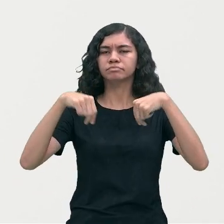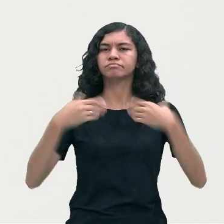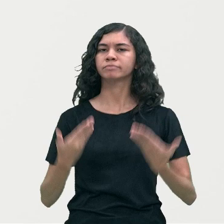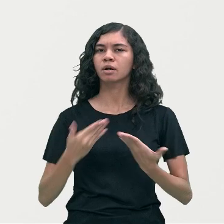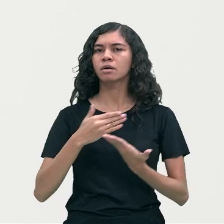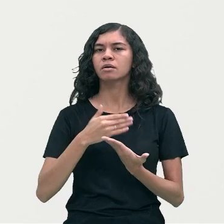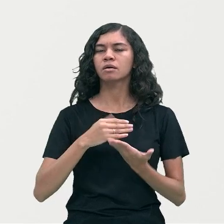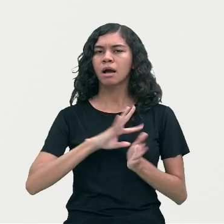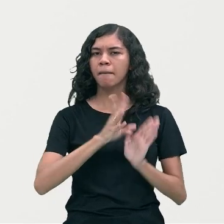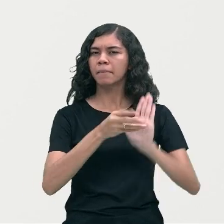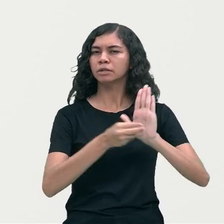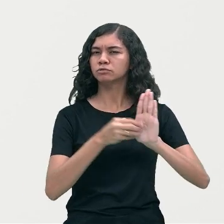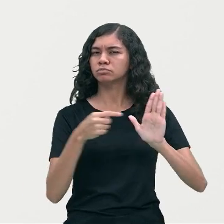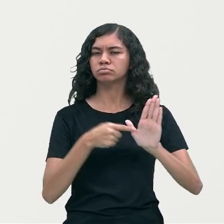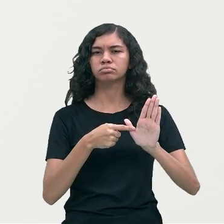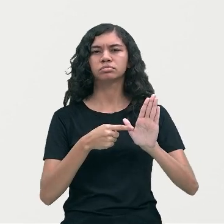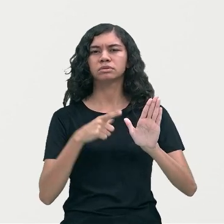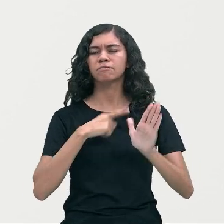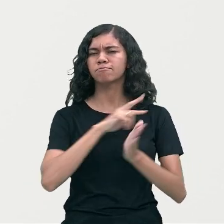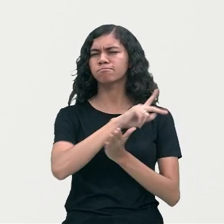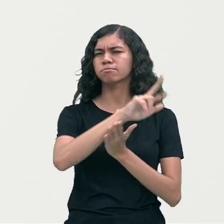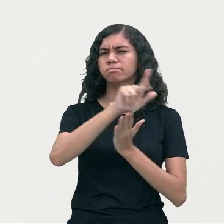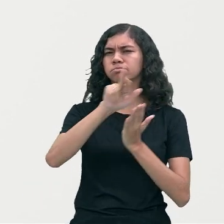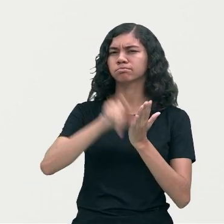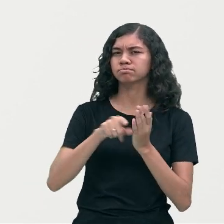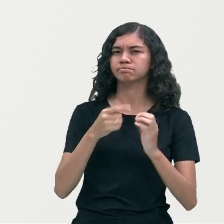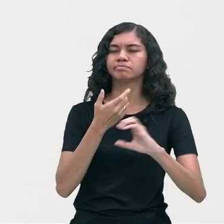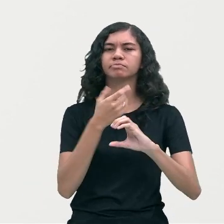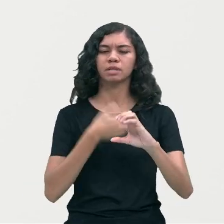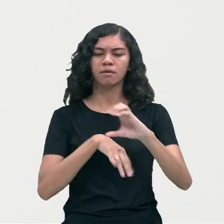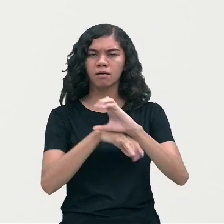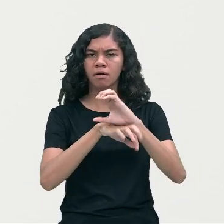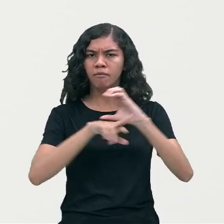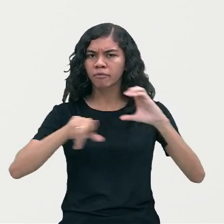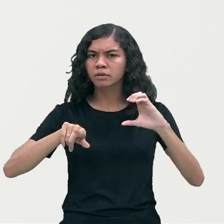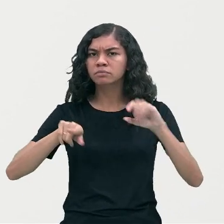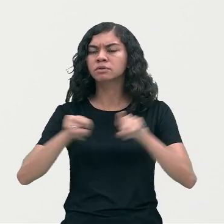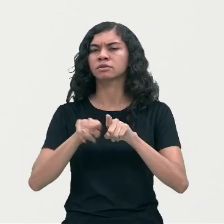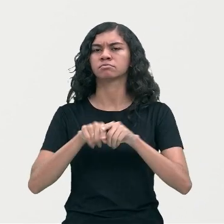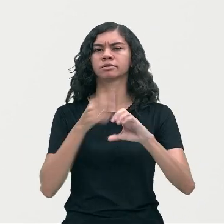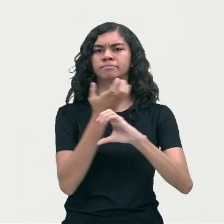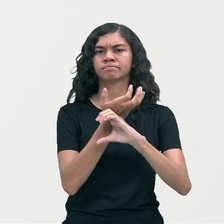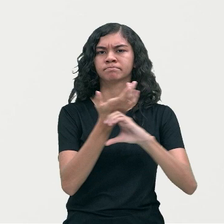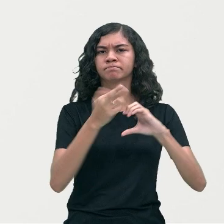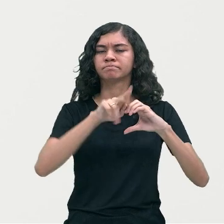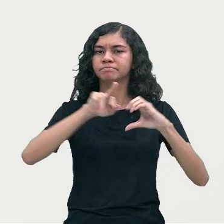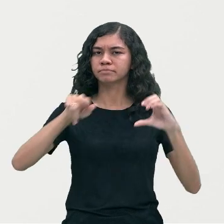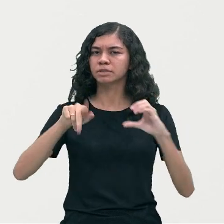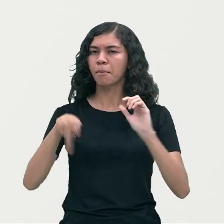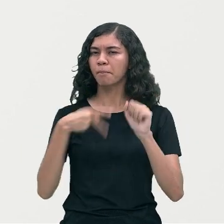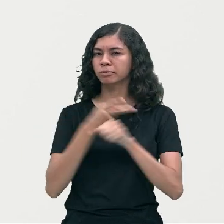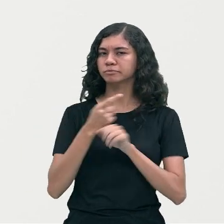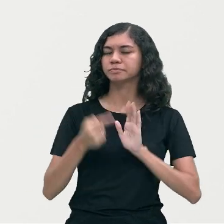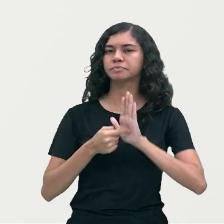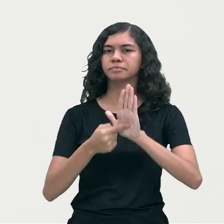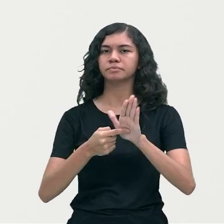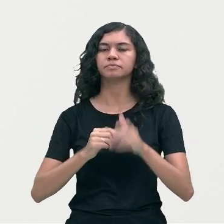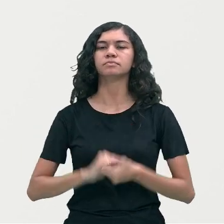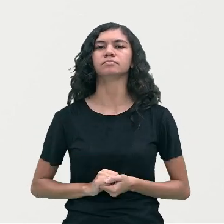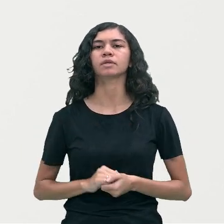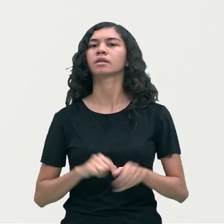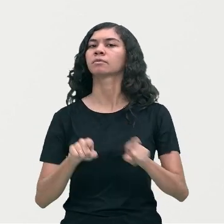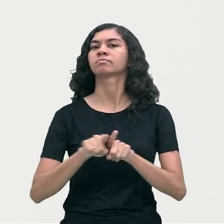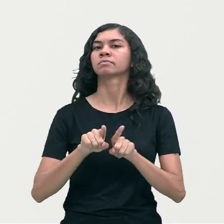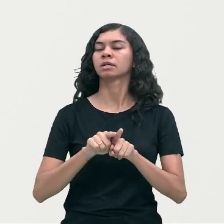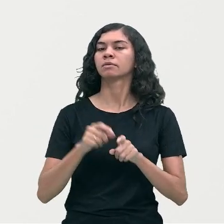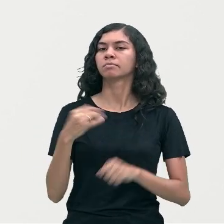ela é extremamente rica quanto à sua fauna e também quanto à sua flora, que nós vamos já verificar. E a gente não pode